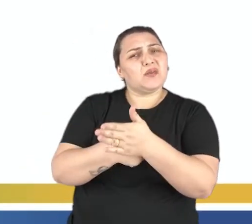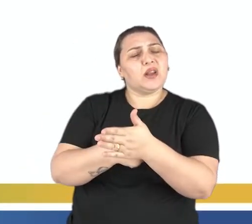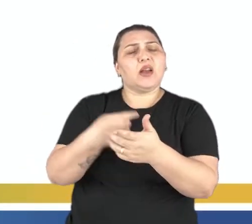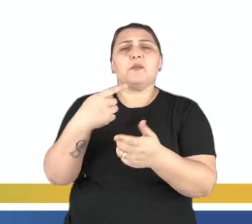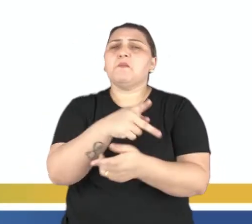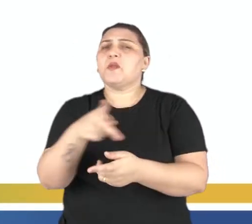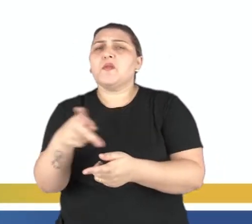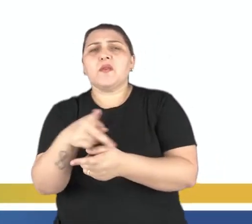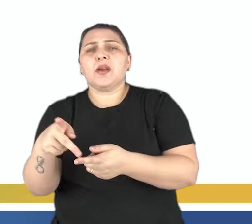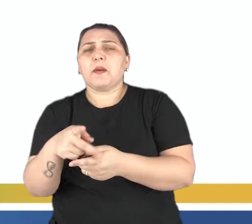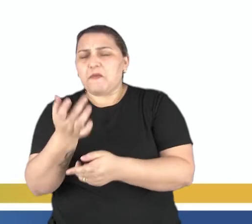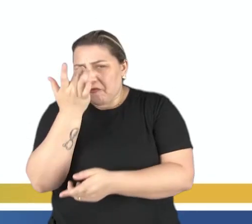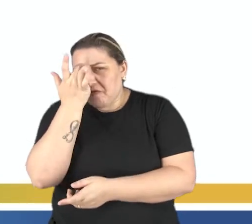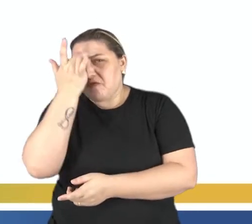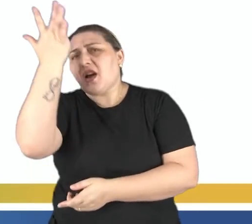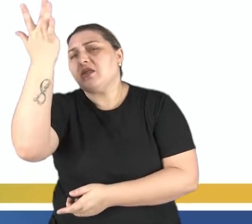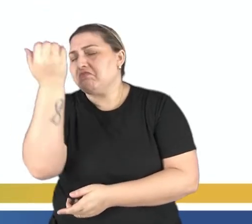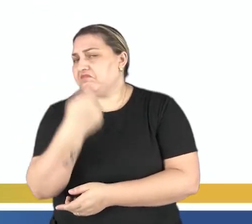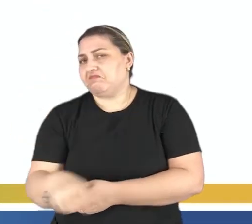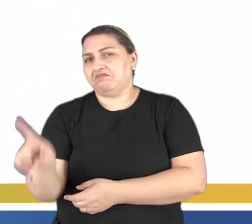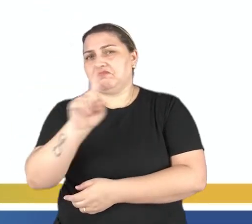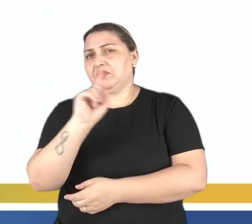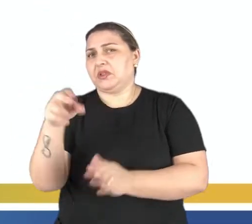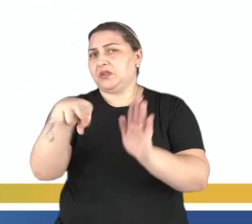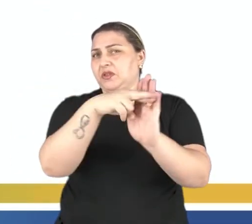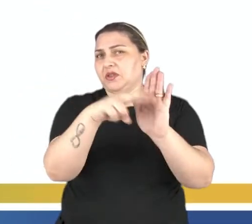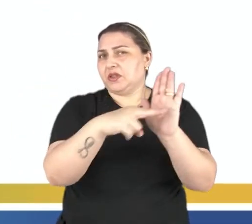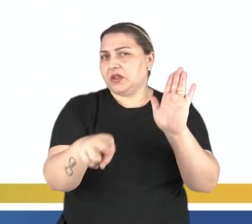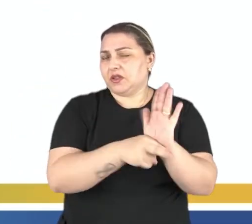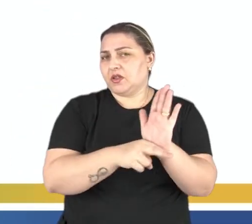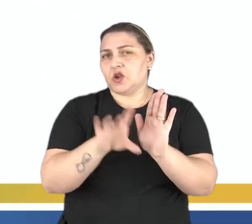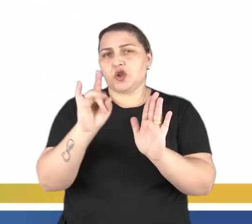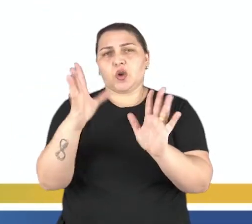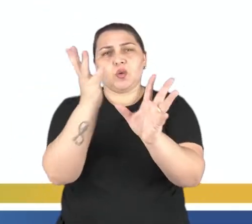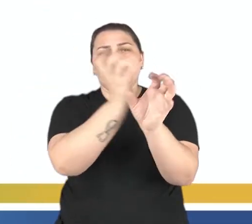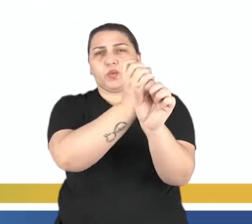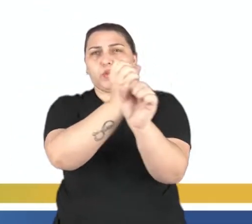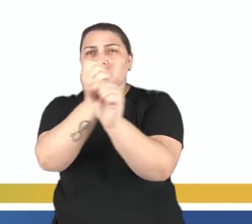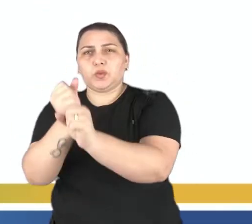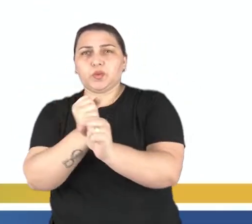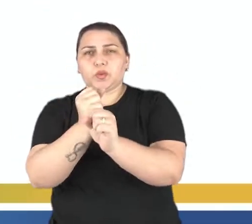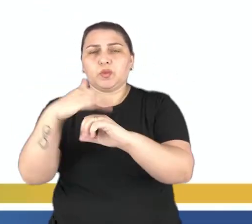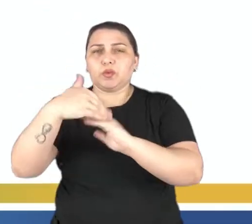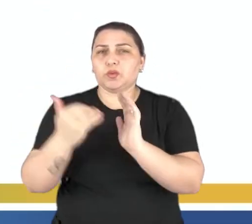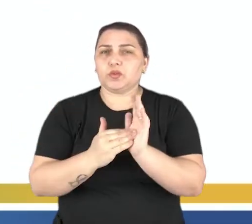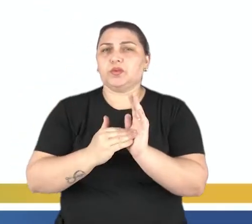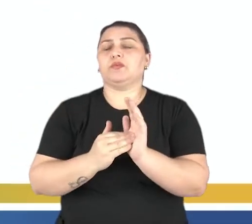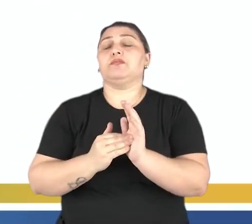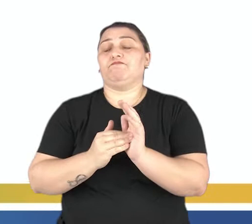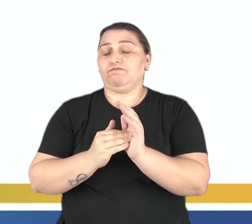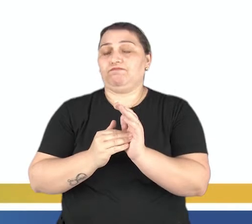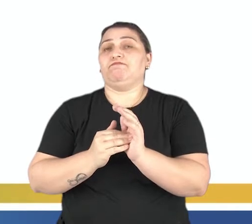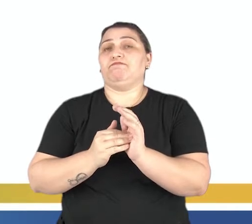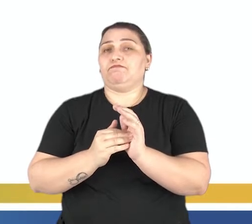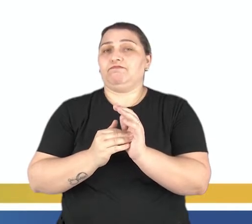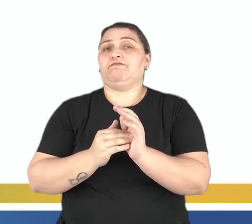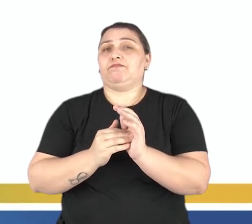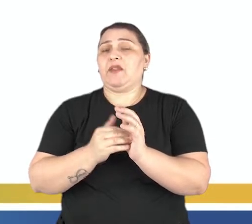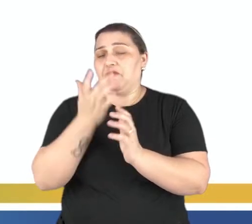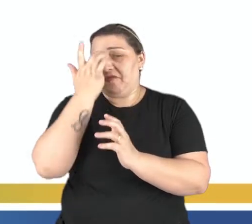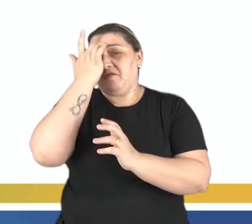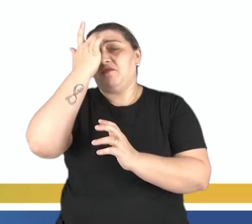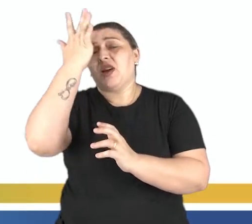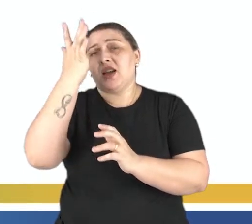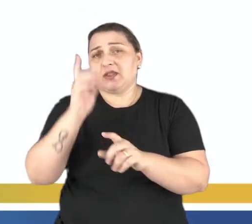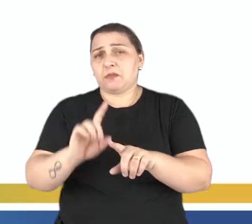Professor Anderson, mas essa questão é fácil, eu não preciso de fórmula. Eu vou só somar esses termos aqui, somar todos eles e é muito fácil,